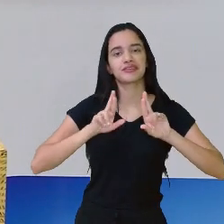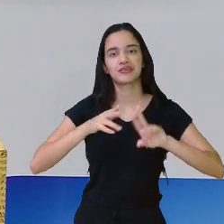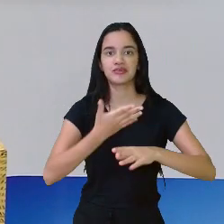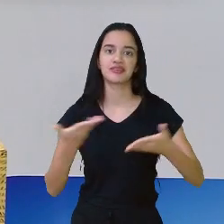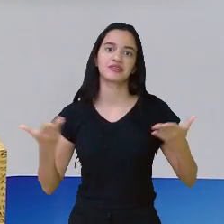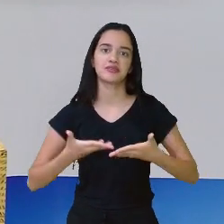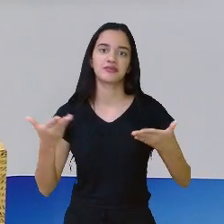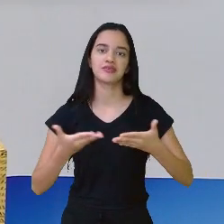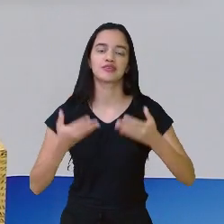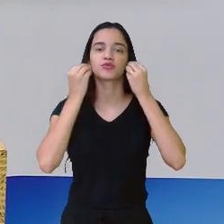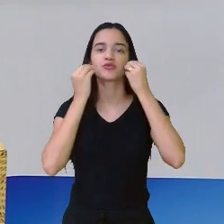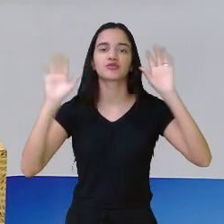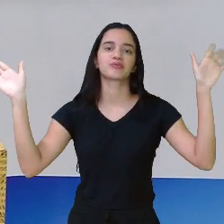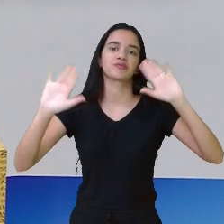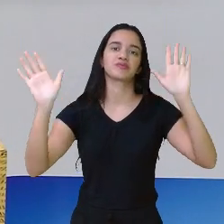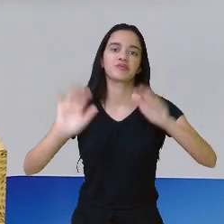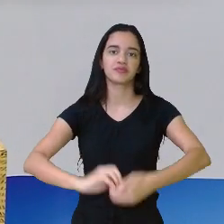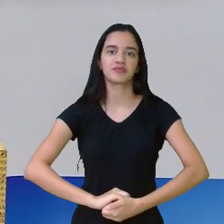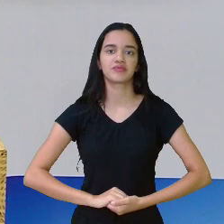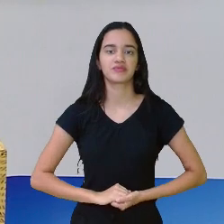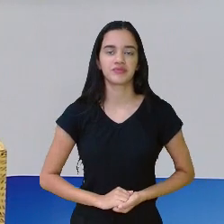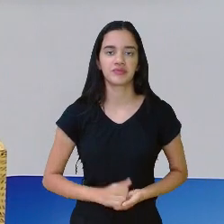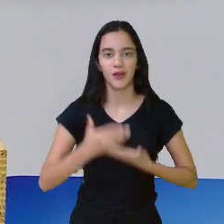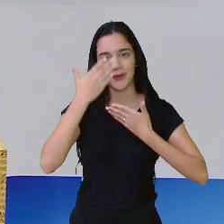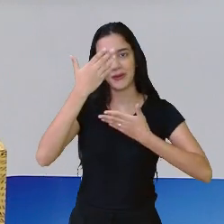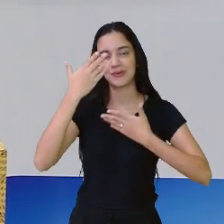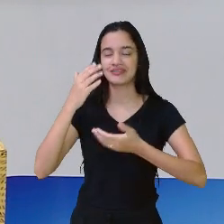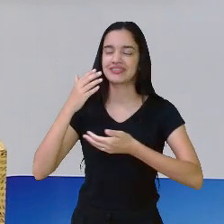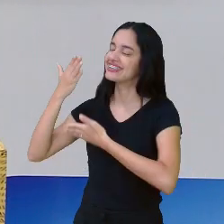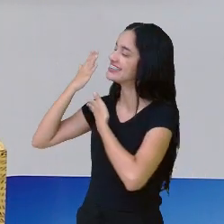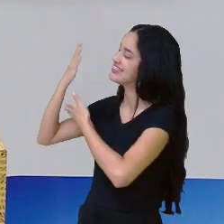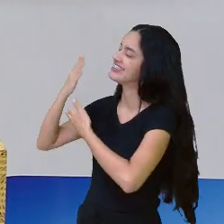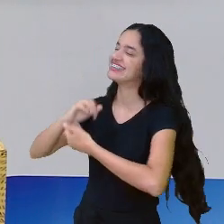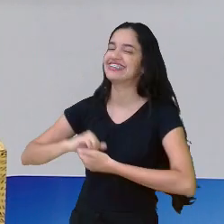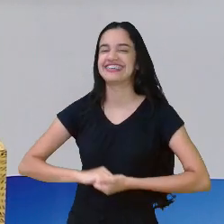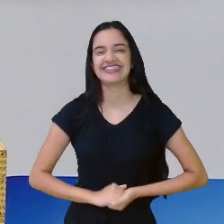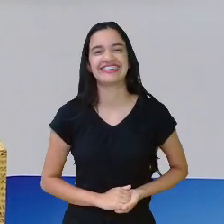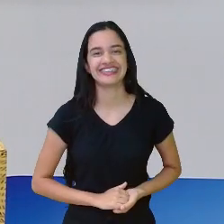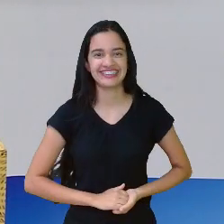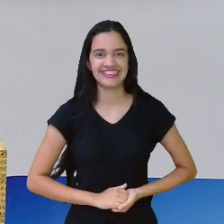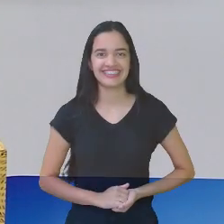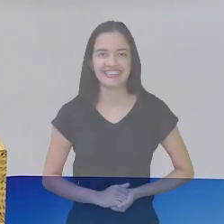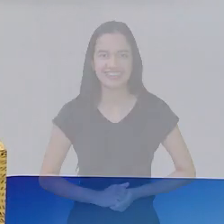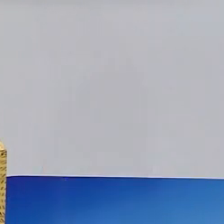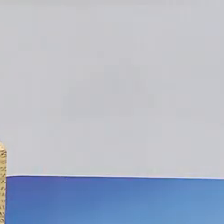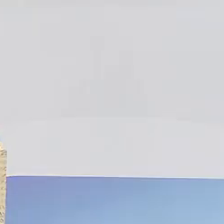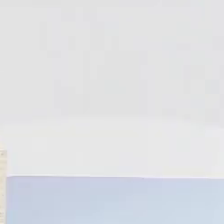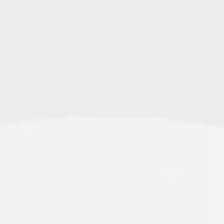aula de hoje. Beijos, tchau, tchau. E obrigada, Midian. Desculpa, viu, Midian?